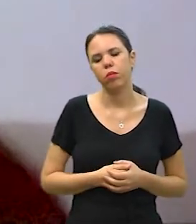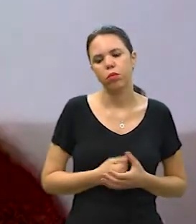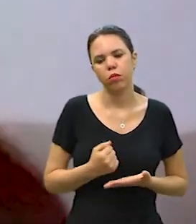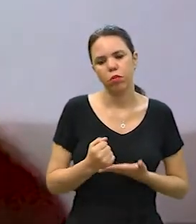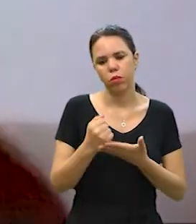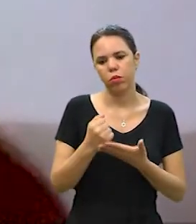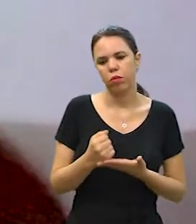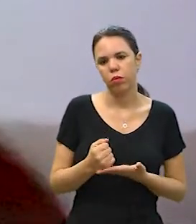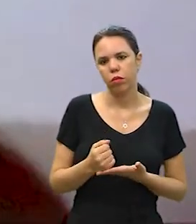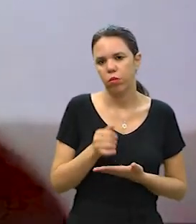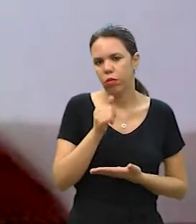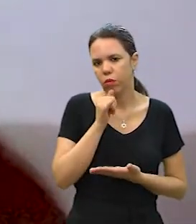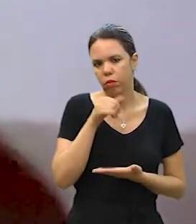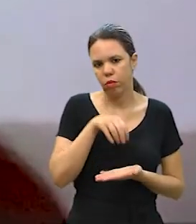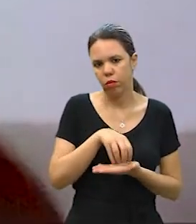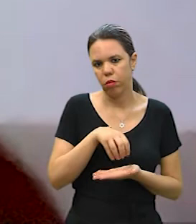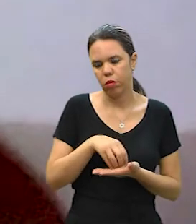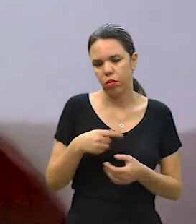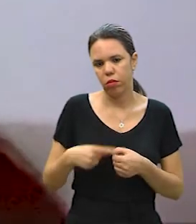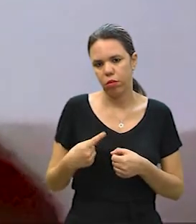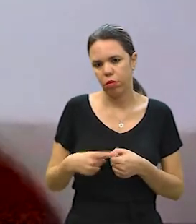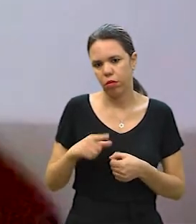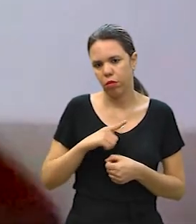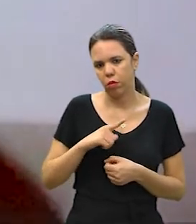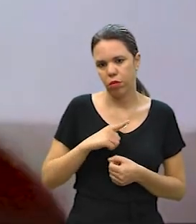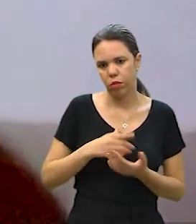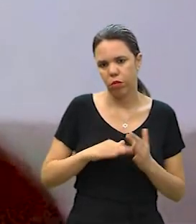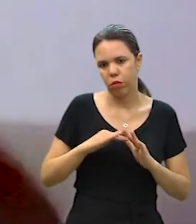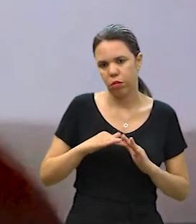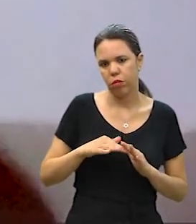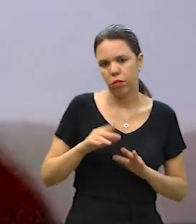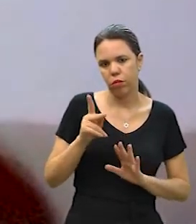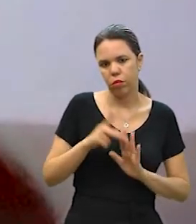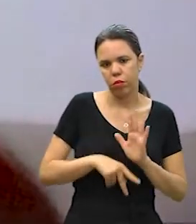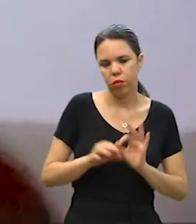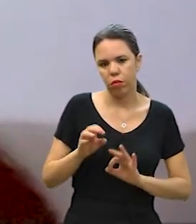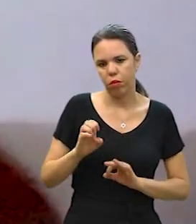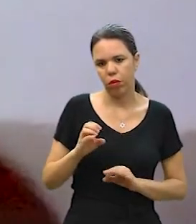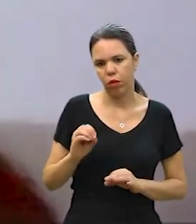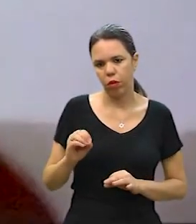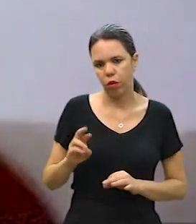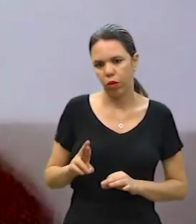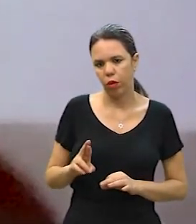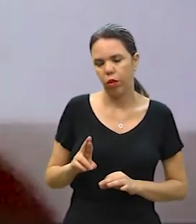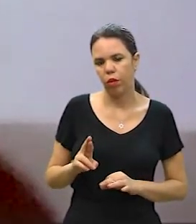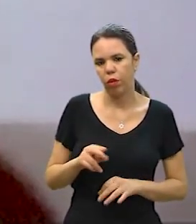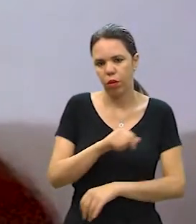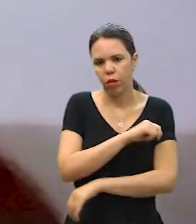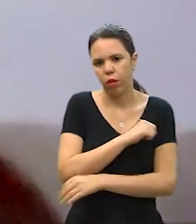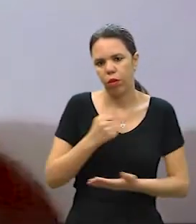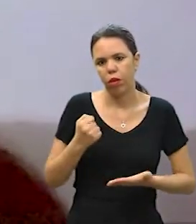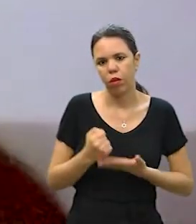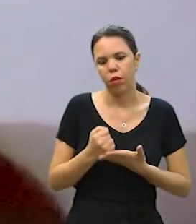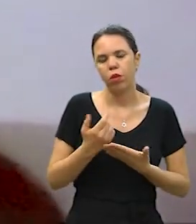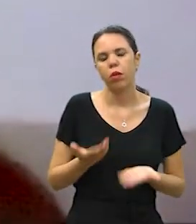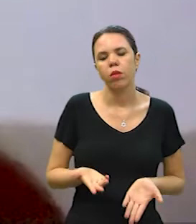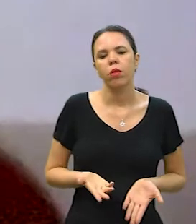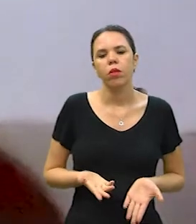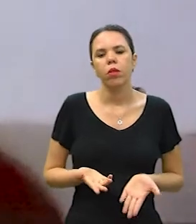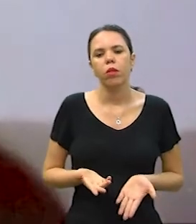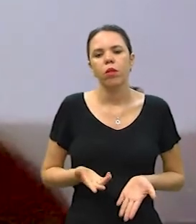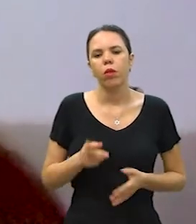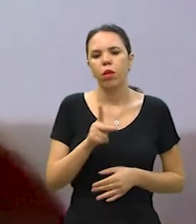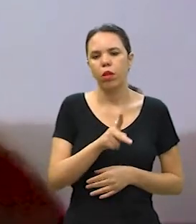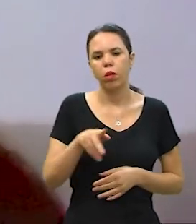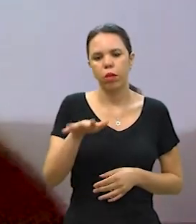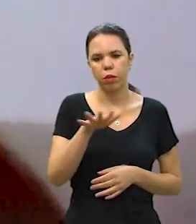ajudar. Então, por exemplo, na rede municipal, a gente tem em algumas escolas o projeto ECOAR, que nos ajuda com os estudantes, né? Com os professores